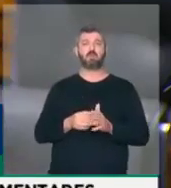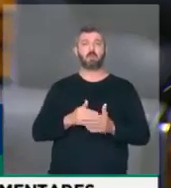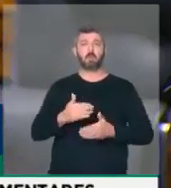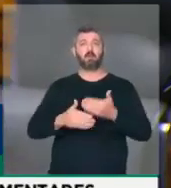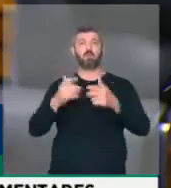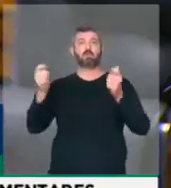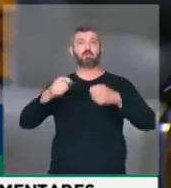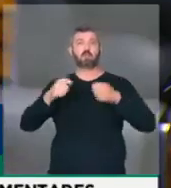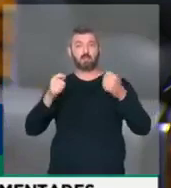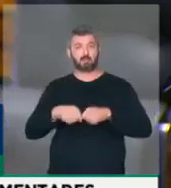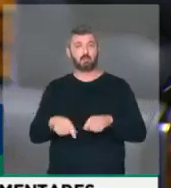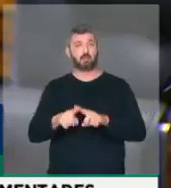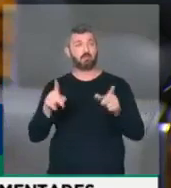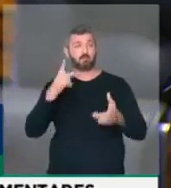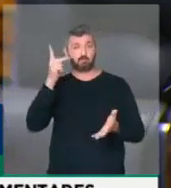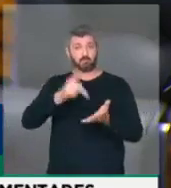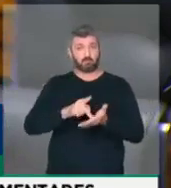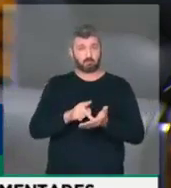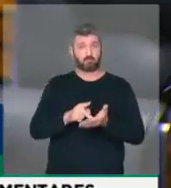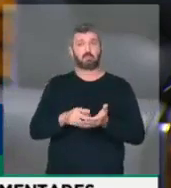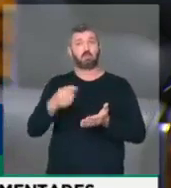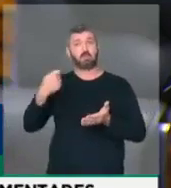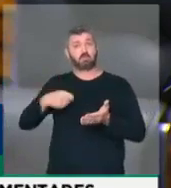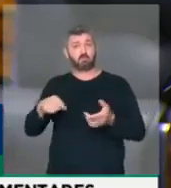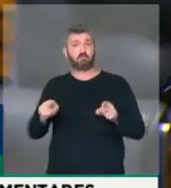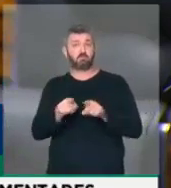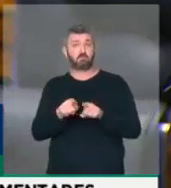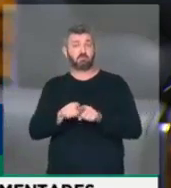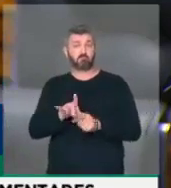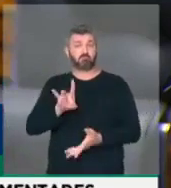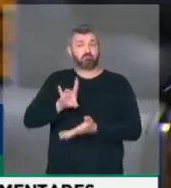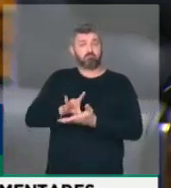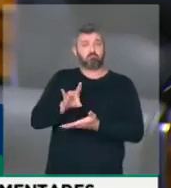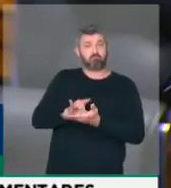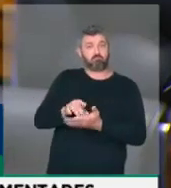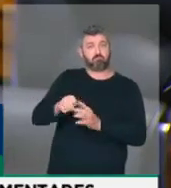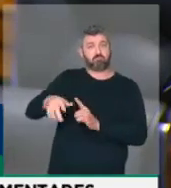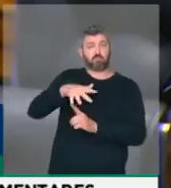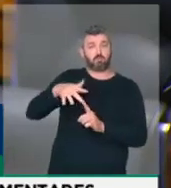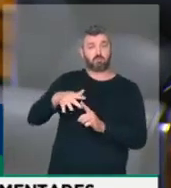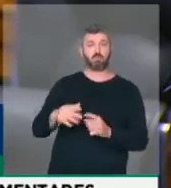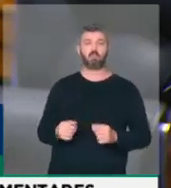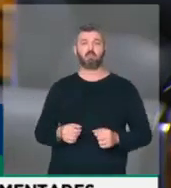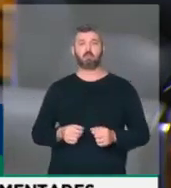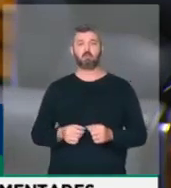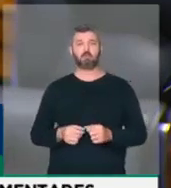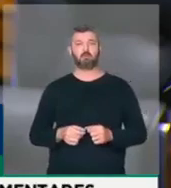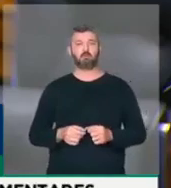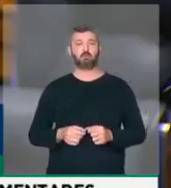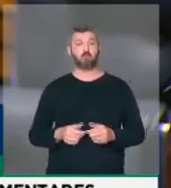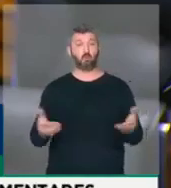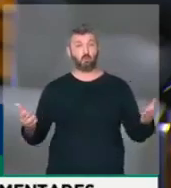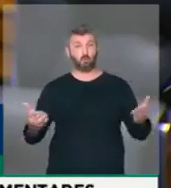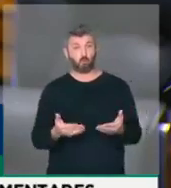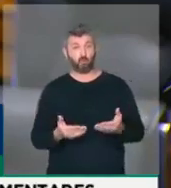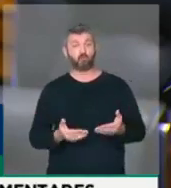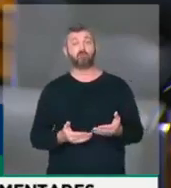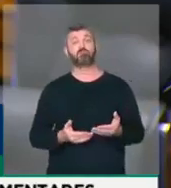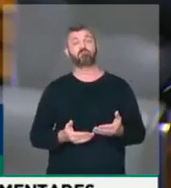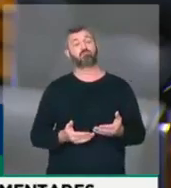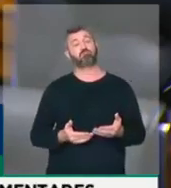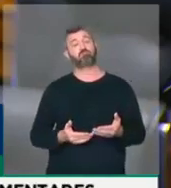ainda mais, mas o fato é que ele precisa ter também legitimidade da sociedade. Existe, deputada Margarete, hoje, e aí